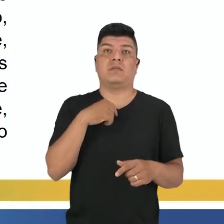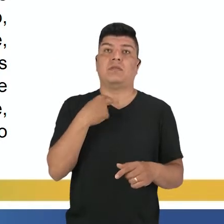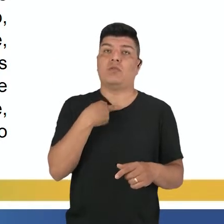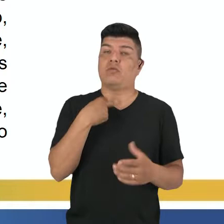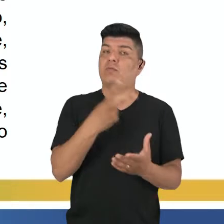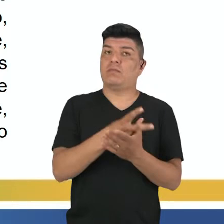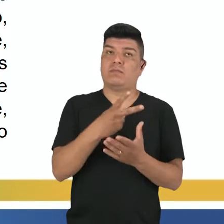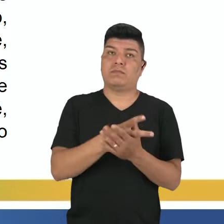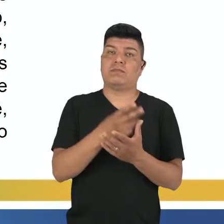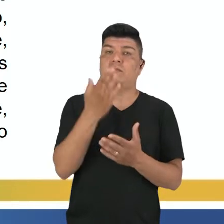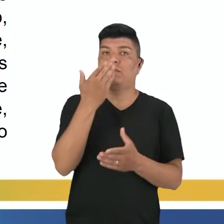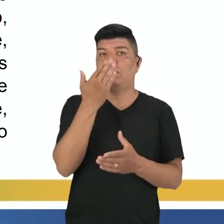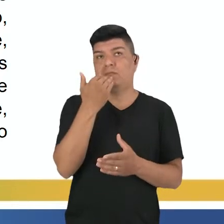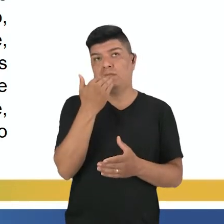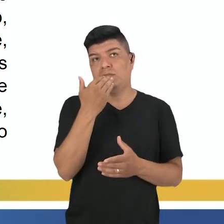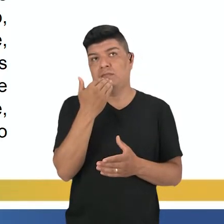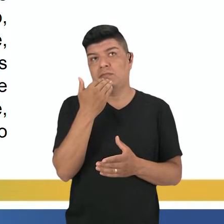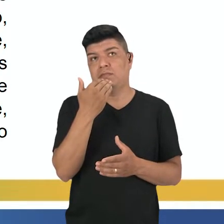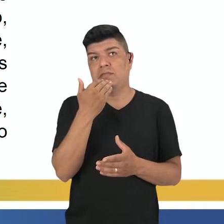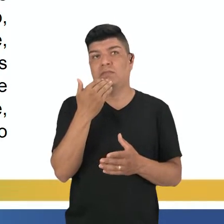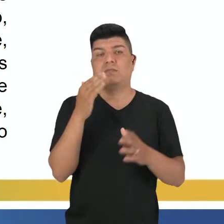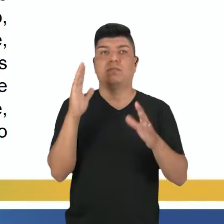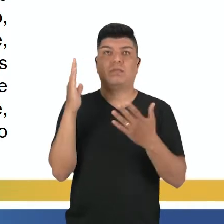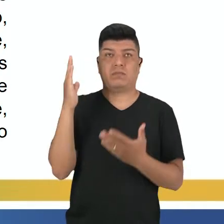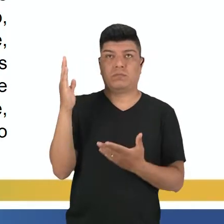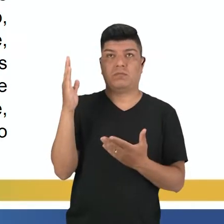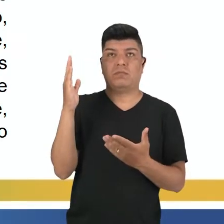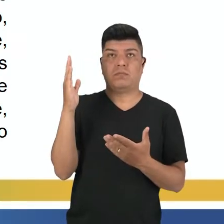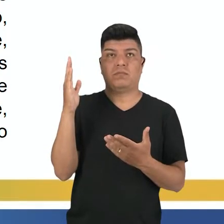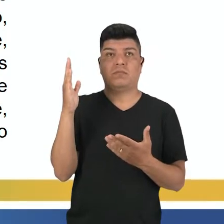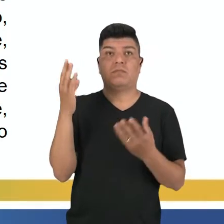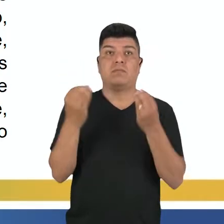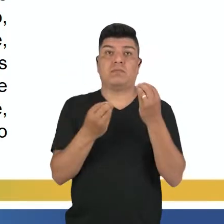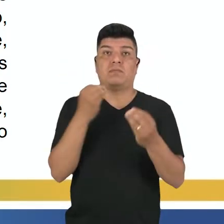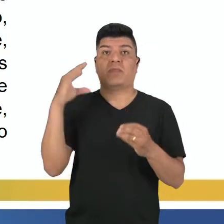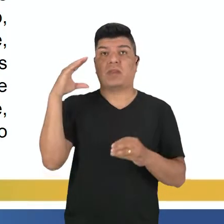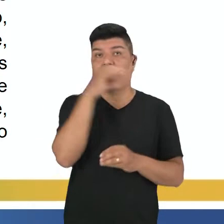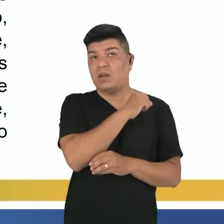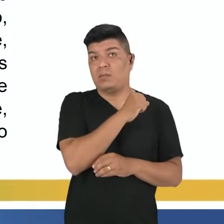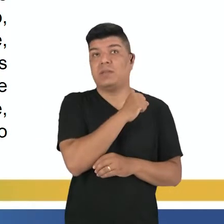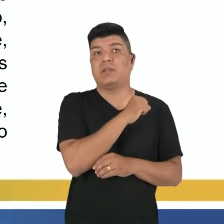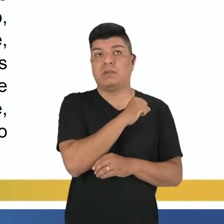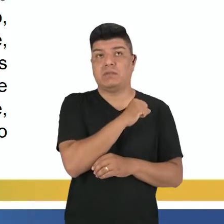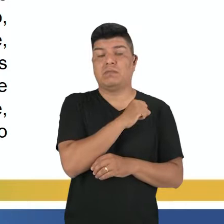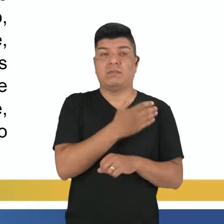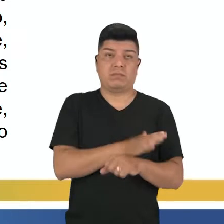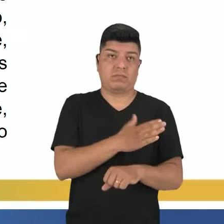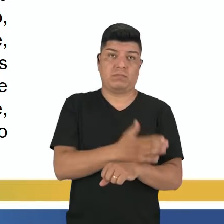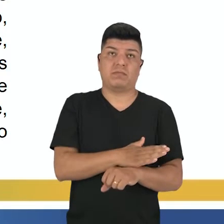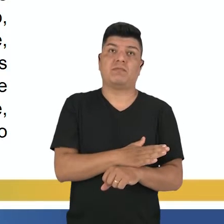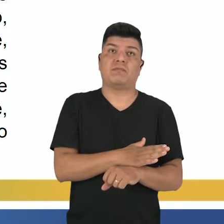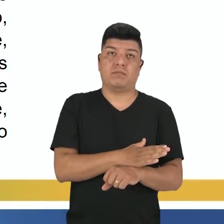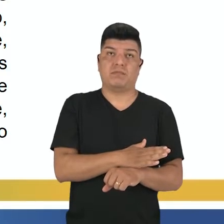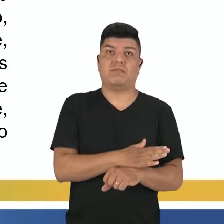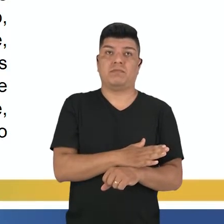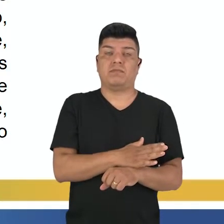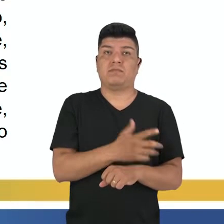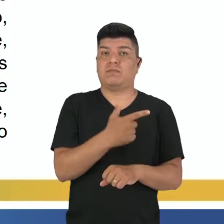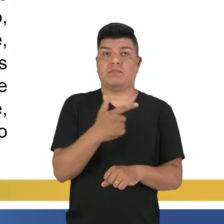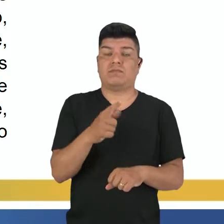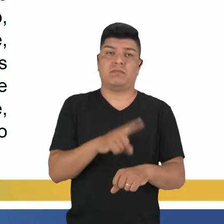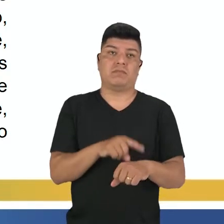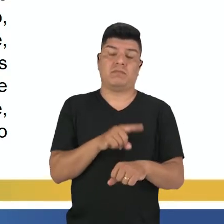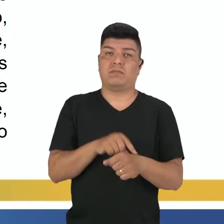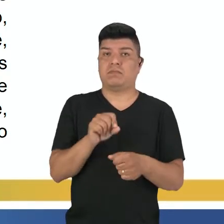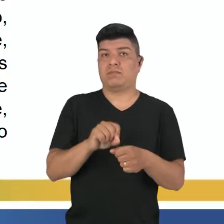pessoas, a alimentação, em sua maioria, é de forma rápida e prática. E eles não têm tempo